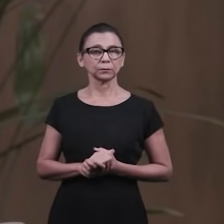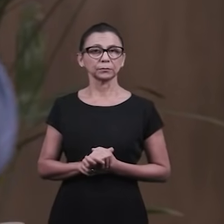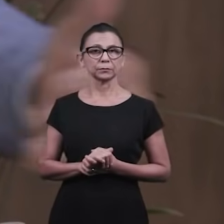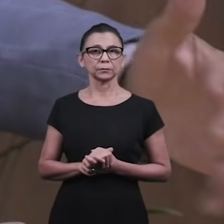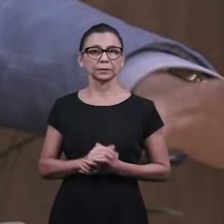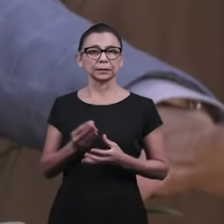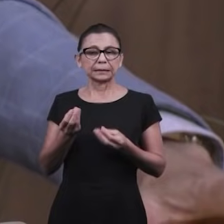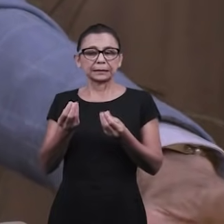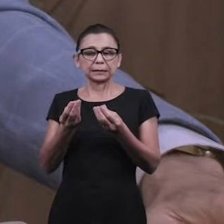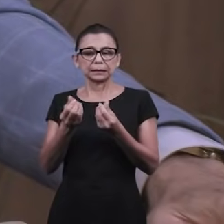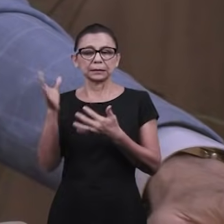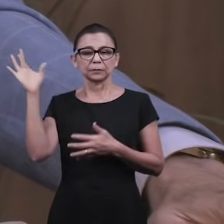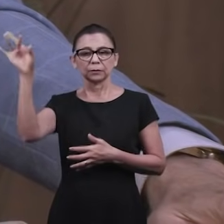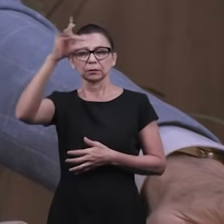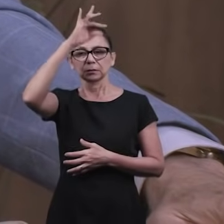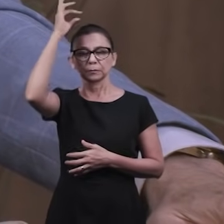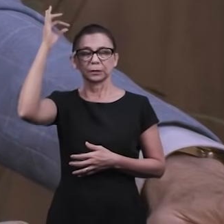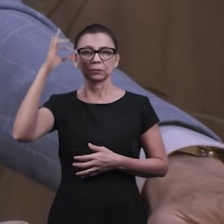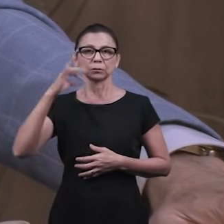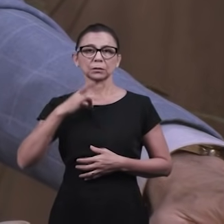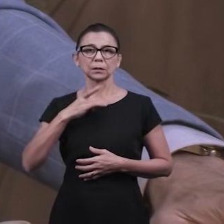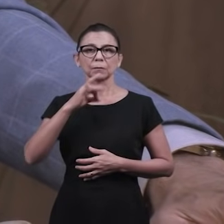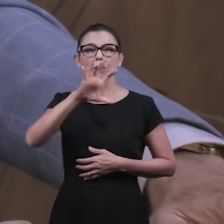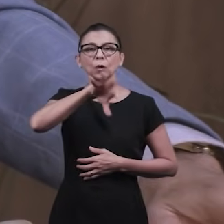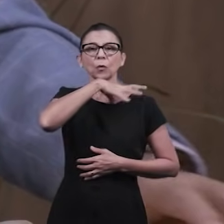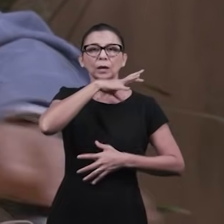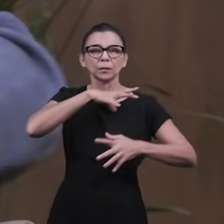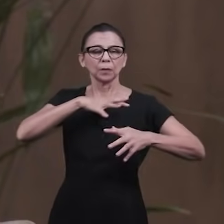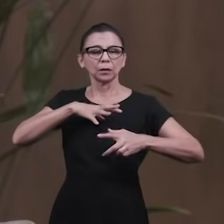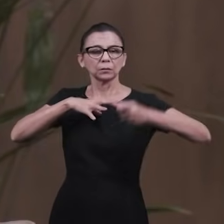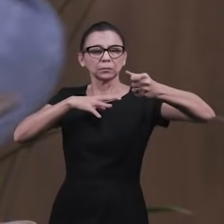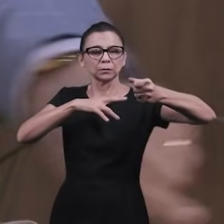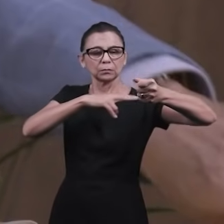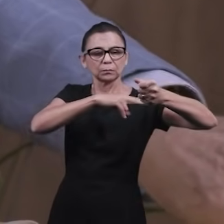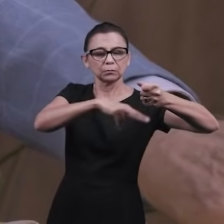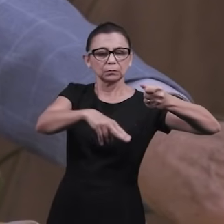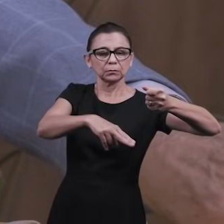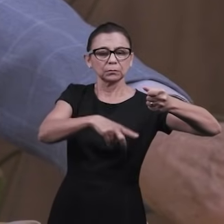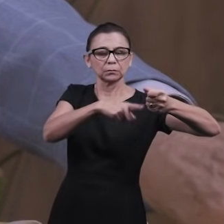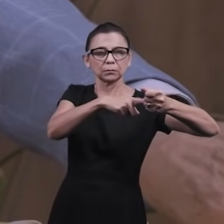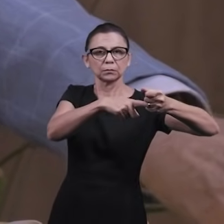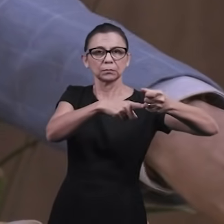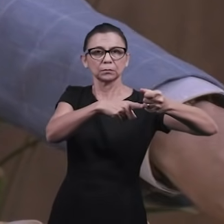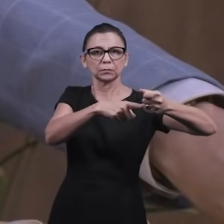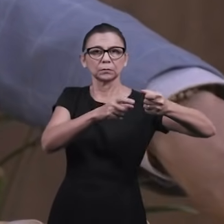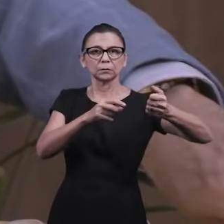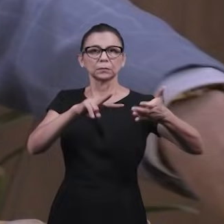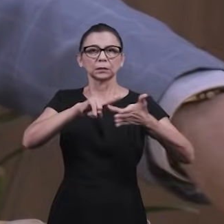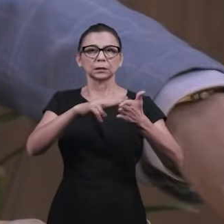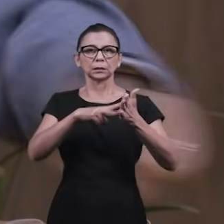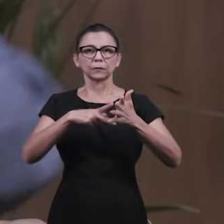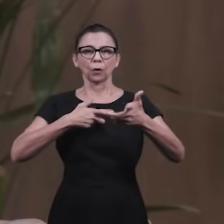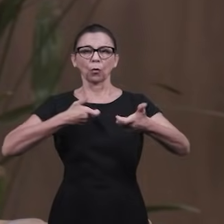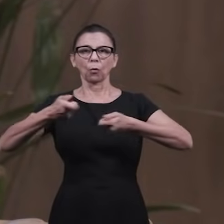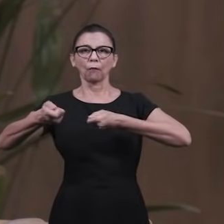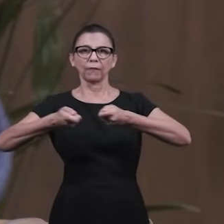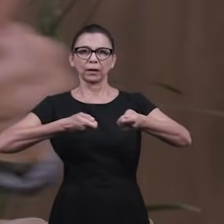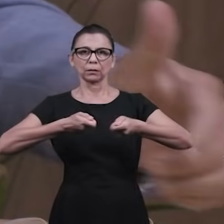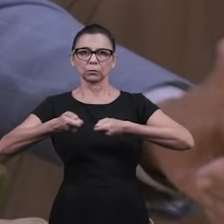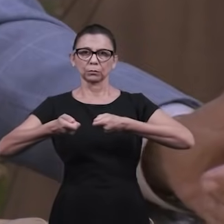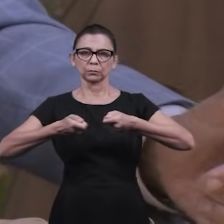Novo Testamento. A segurar a cabeça do animal porque ele estava identificado com o governo. Jesus é o cabeça, governo. Então